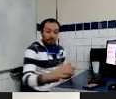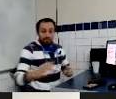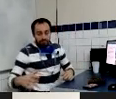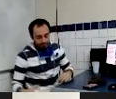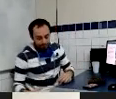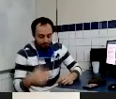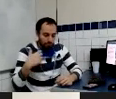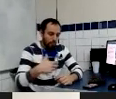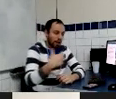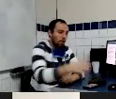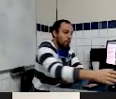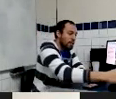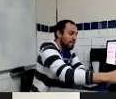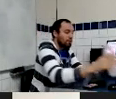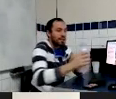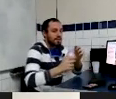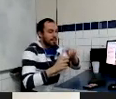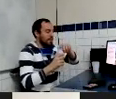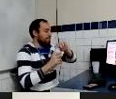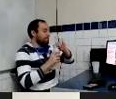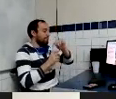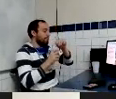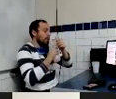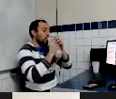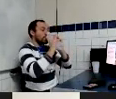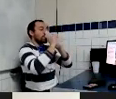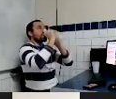Bem, o que vai acontecer aqui?